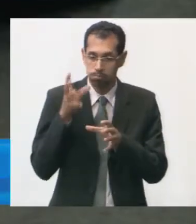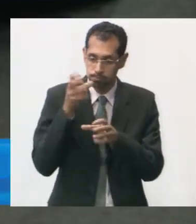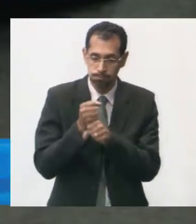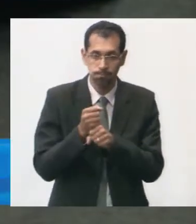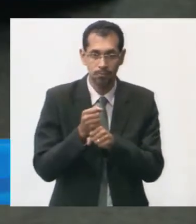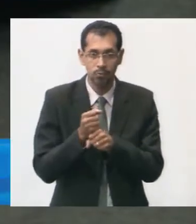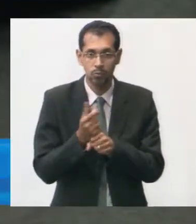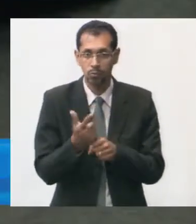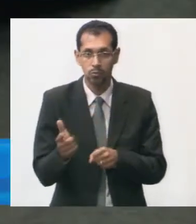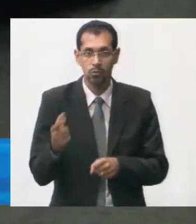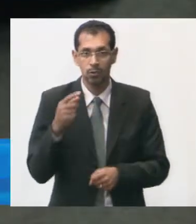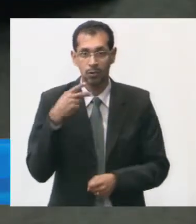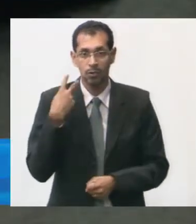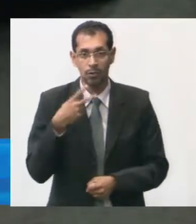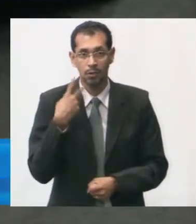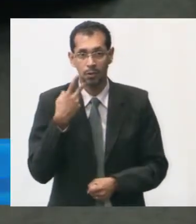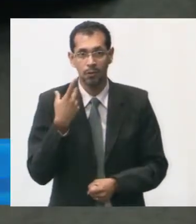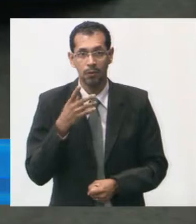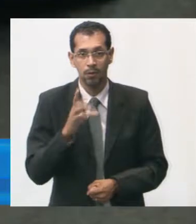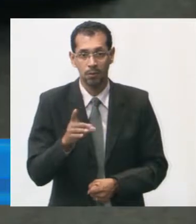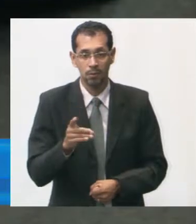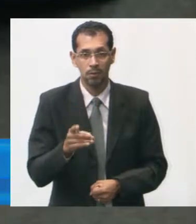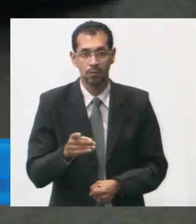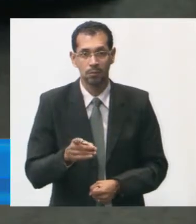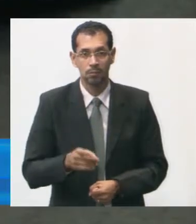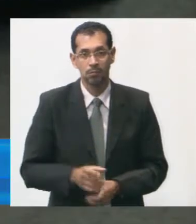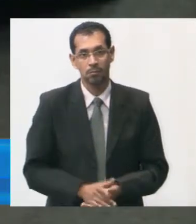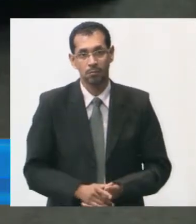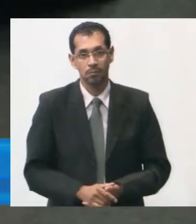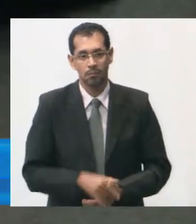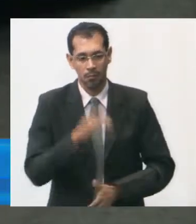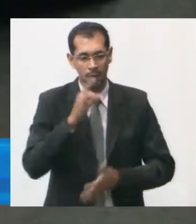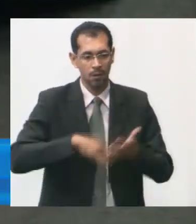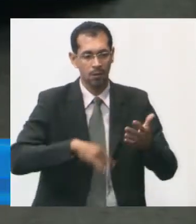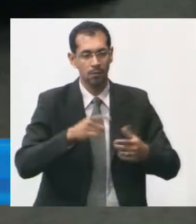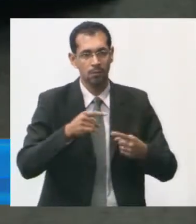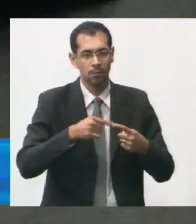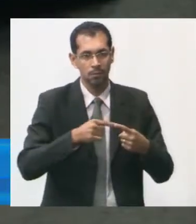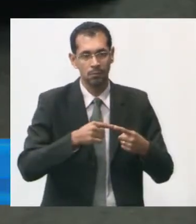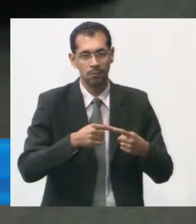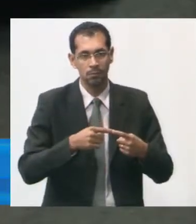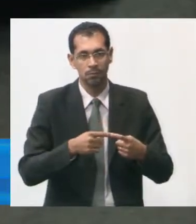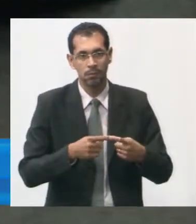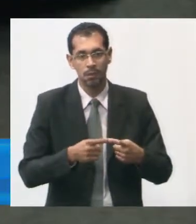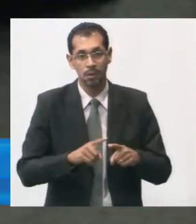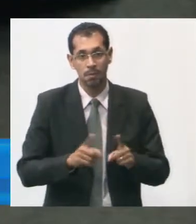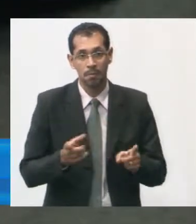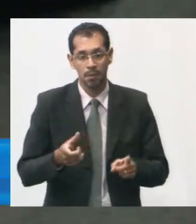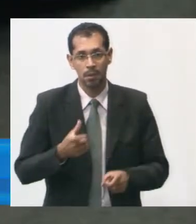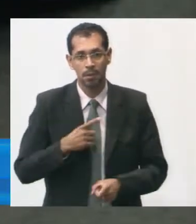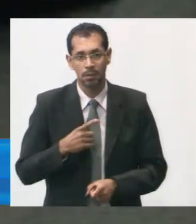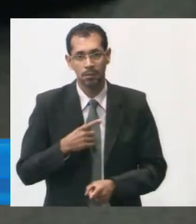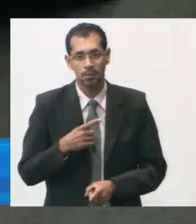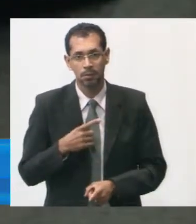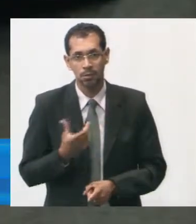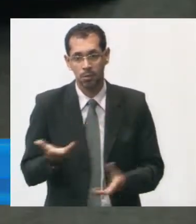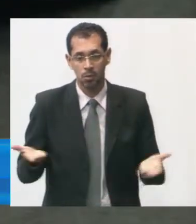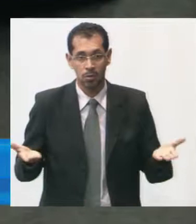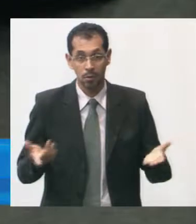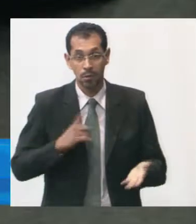pela qual ele passou a intervenção cirúrgica. Os 15 vereadores aqui debatendo a situação do município de